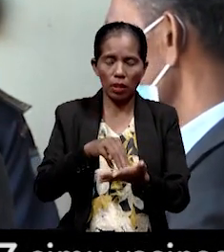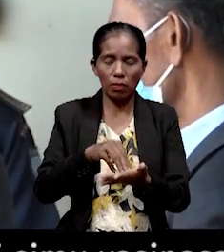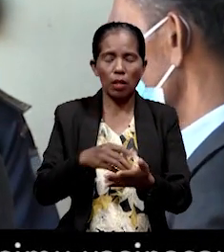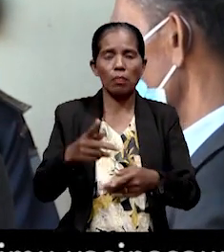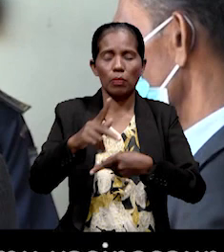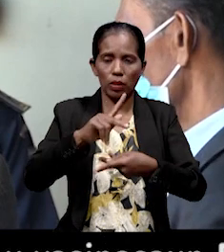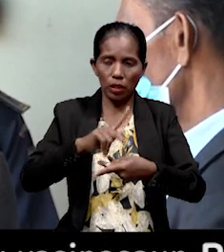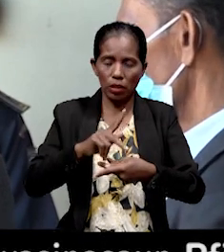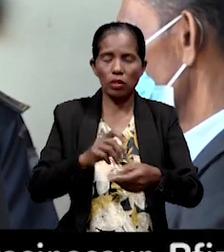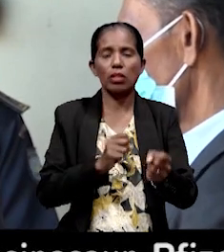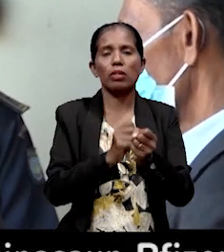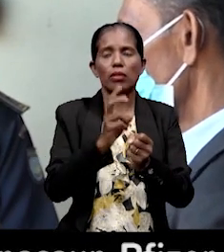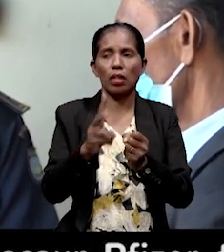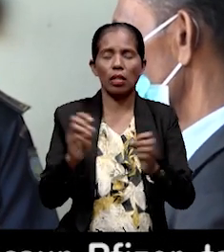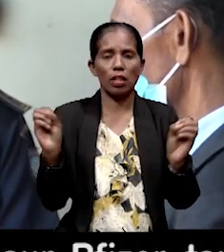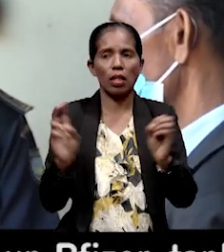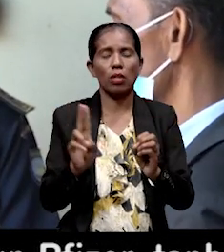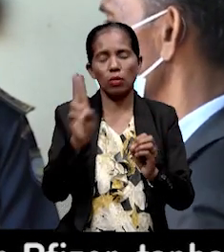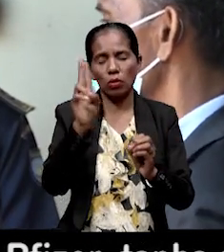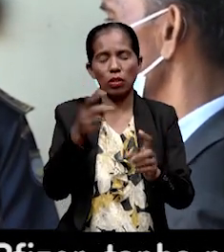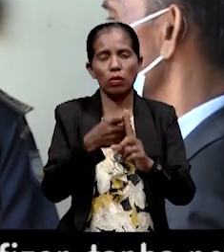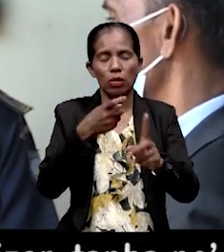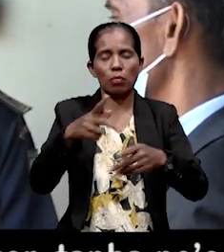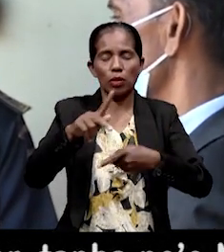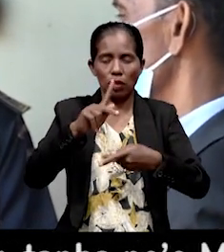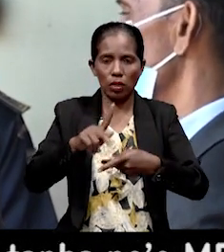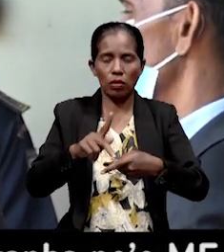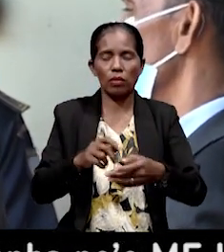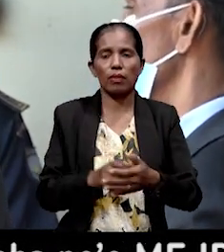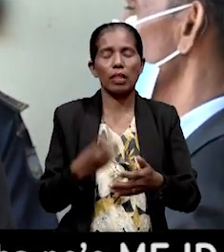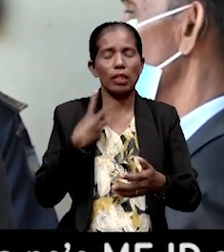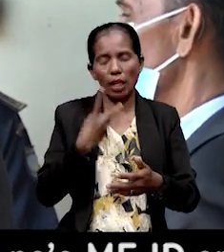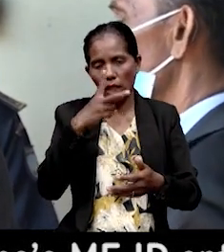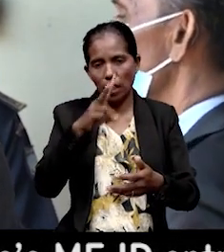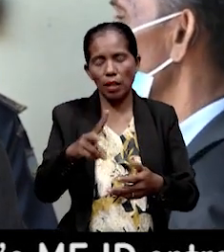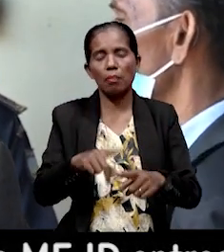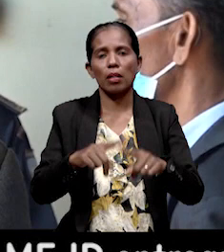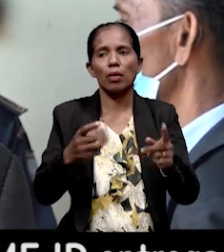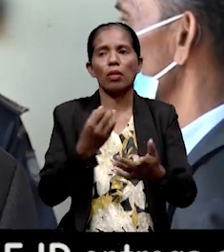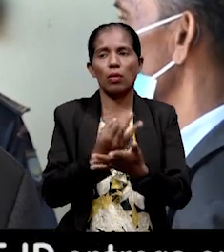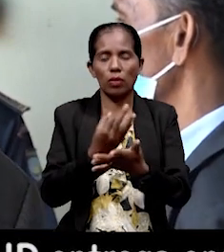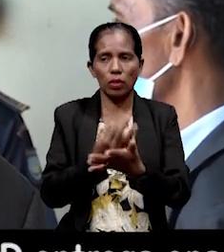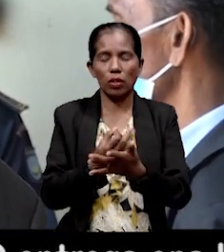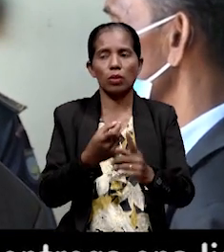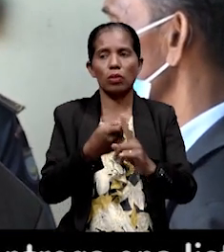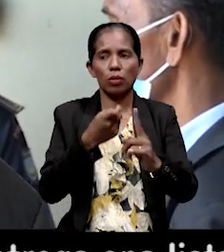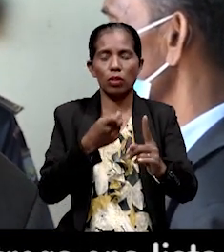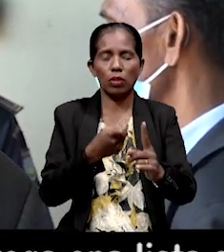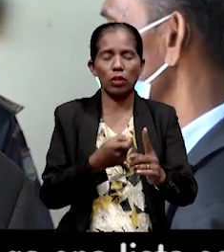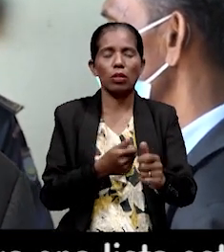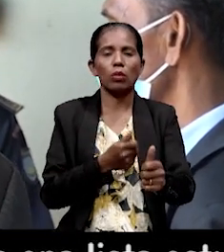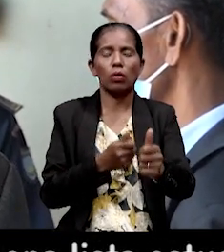mas osa ne la jere husi person civil itareret montante mebe osa ne si jere liu tuir